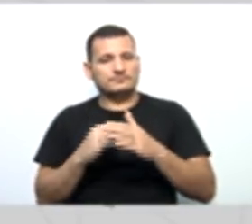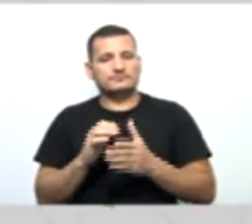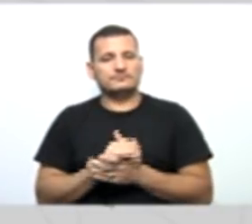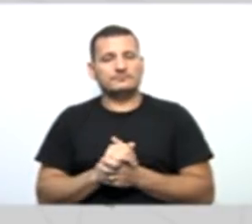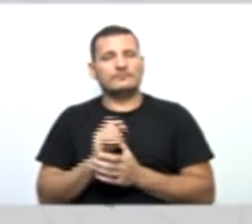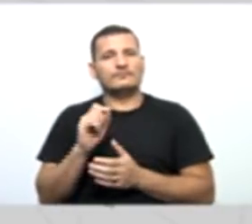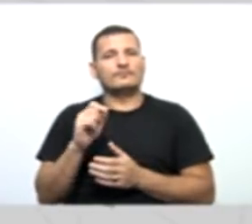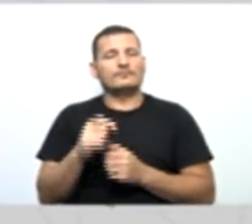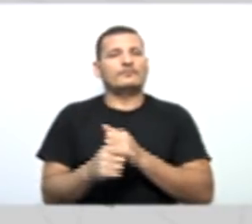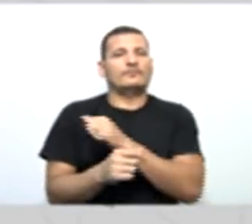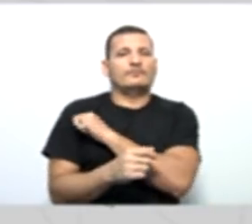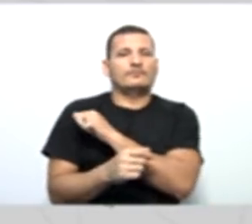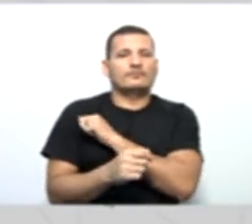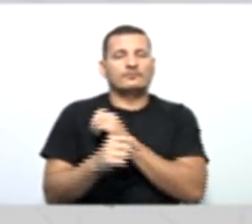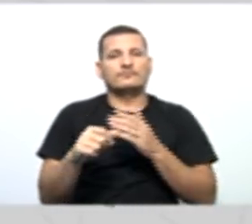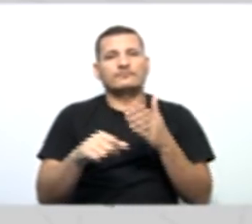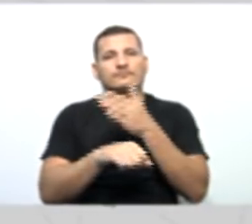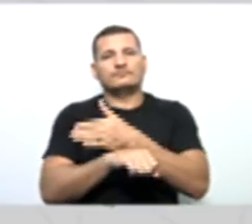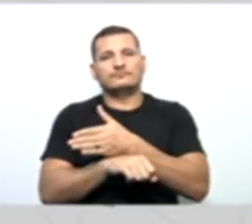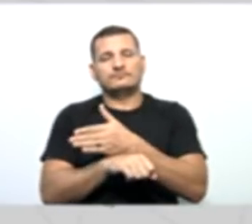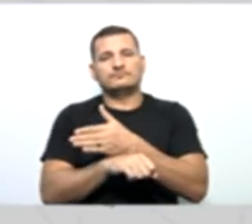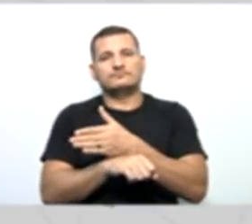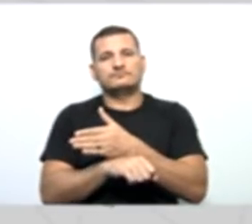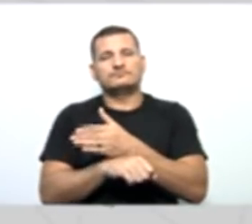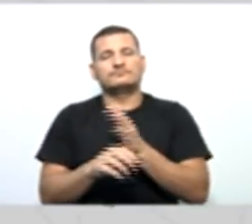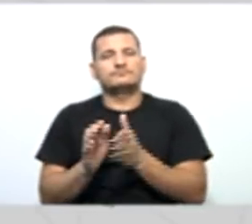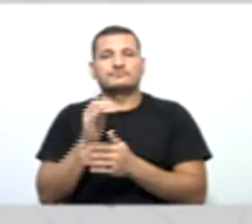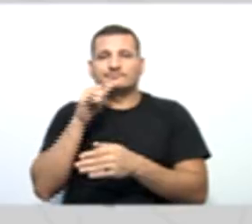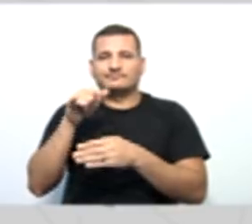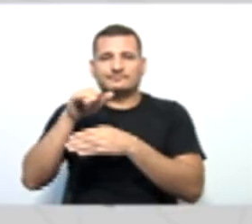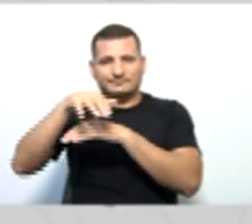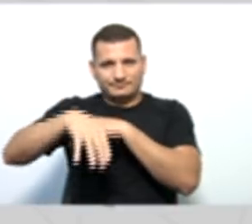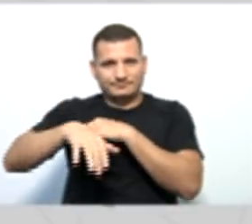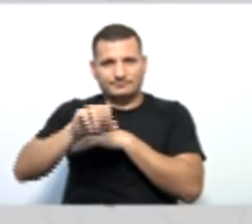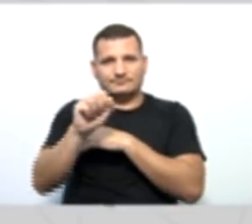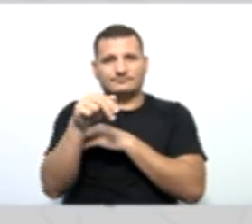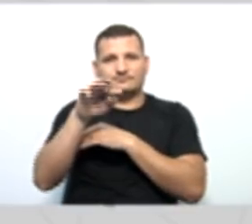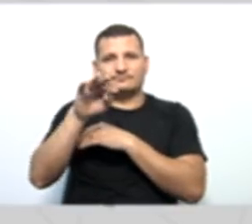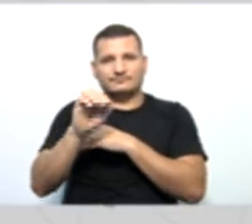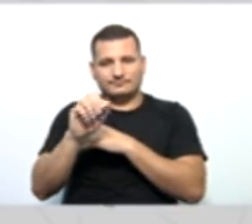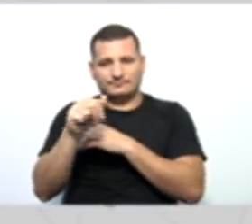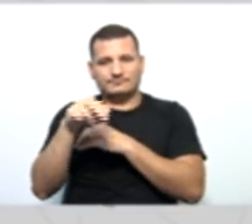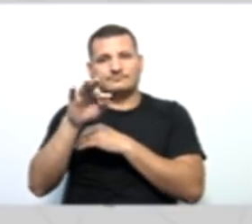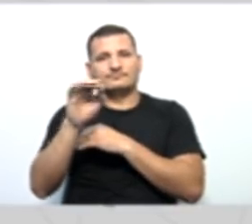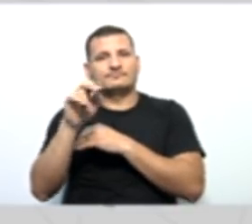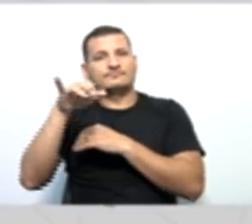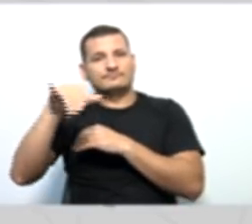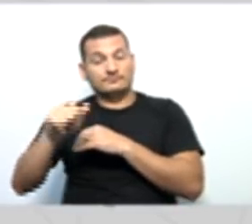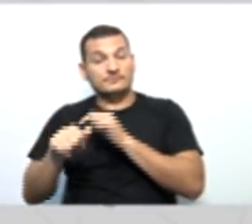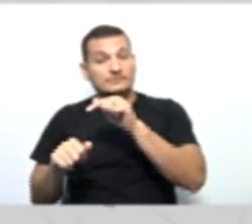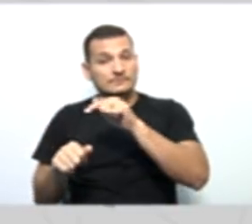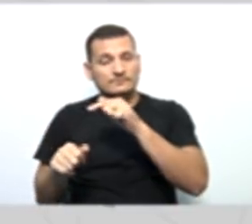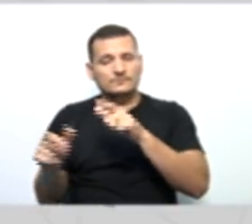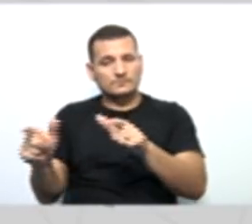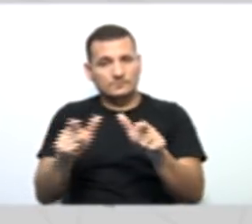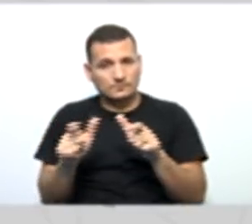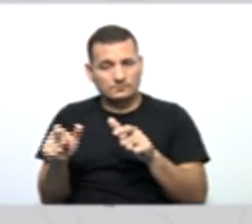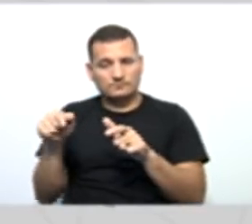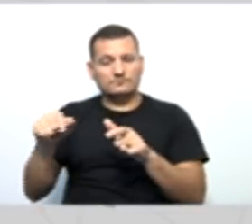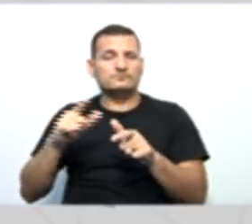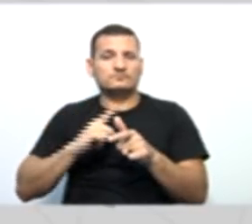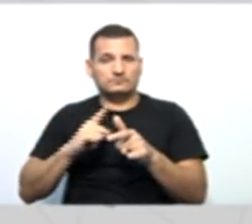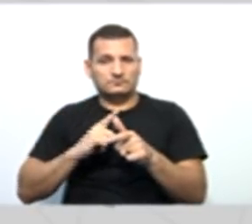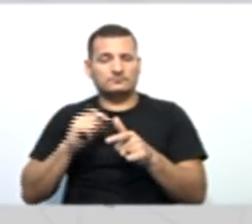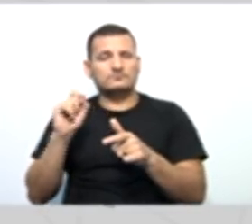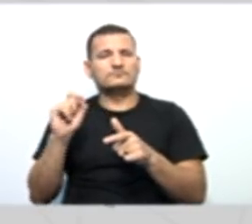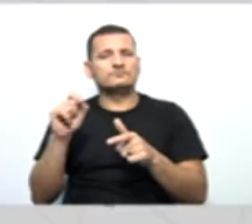nossos alunos visitaram a usina de Santo Antônio. Então ali tem alguns locais que, independente de onde o trabalhador